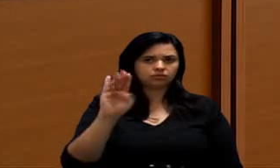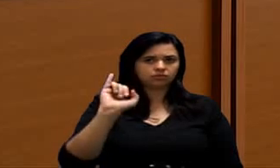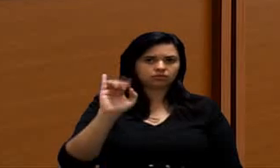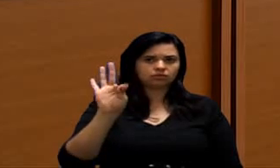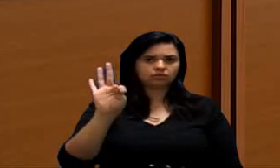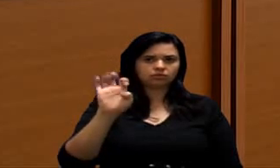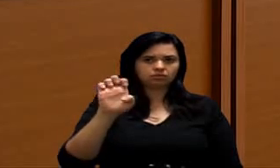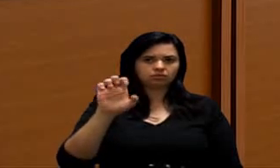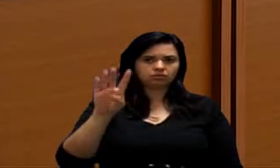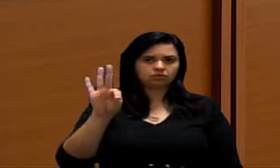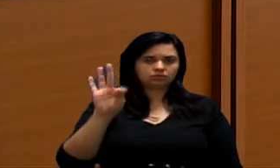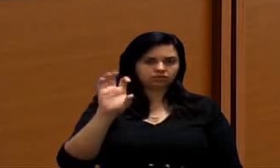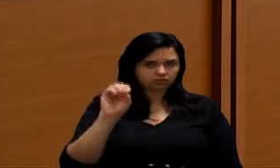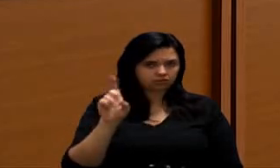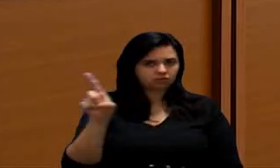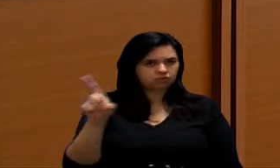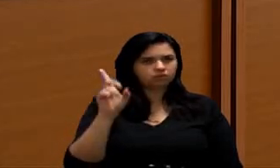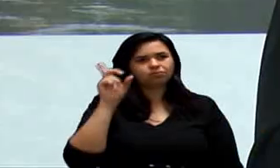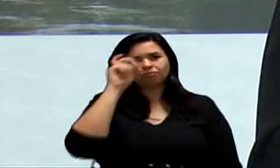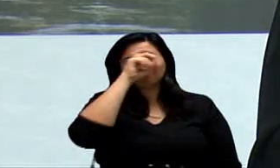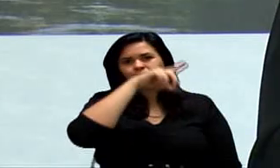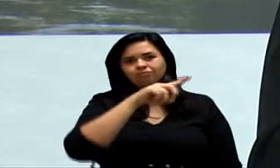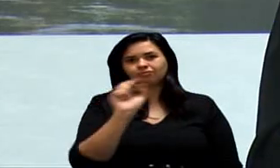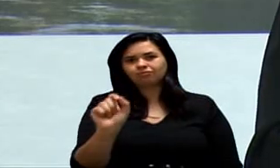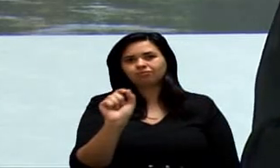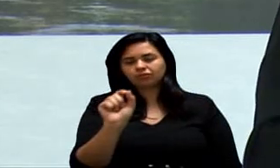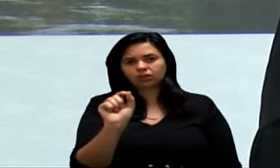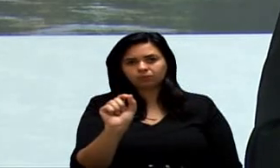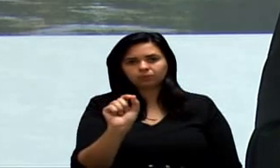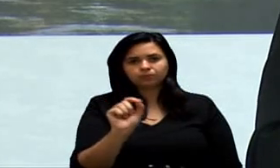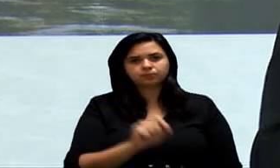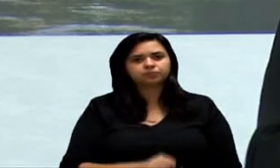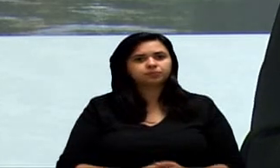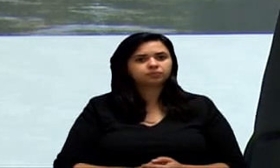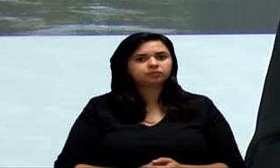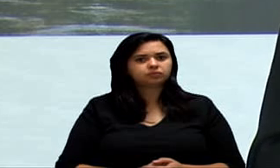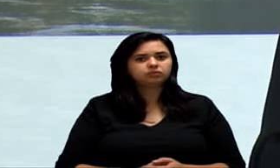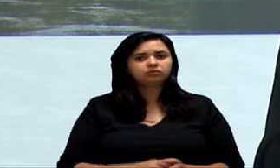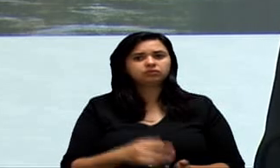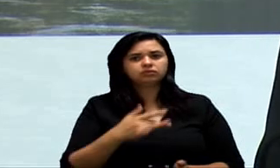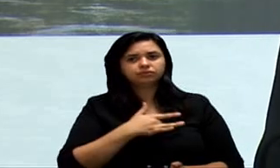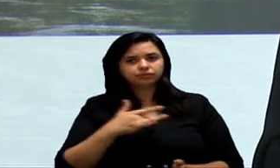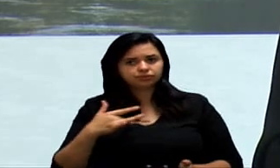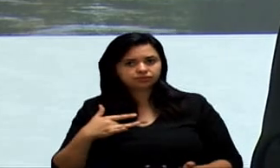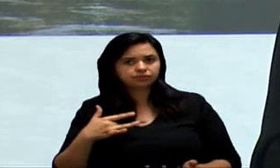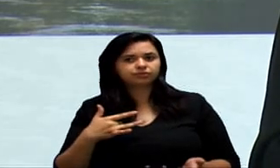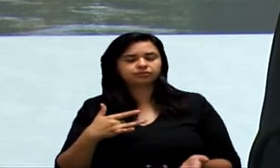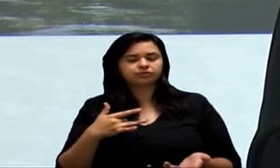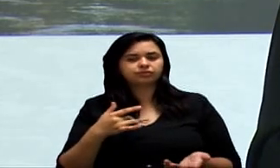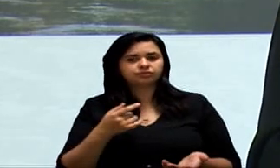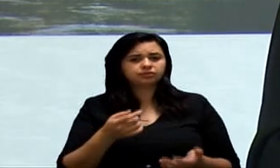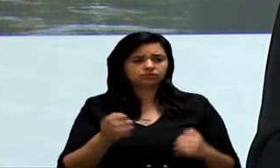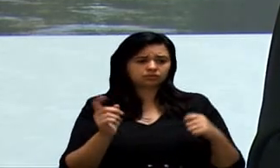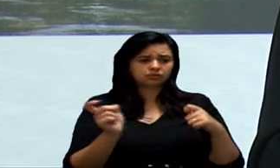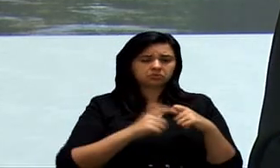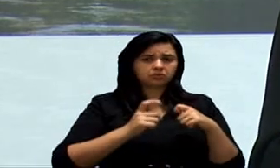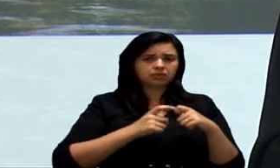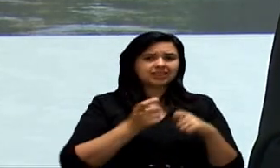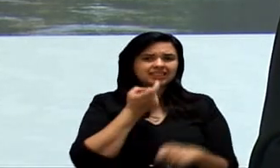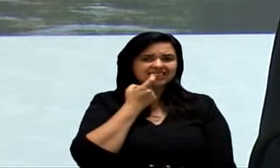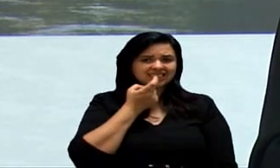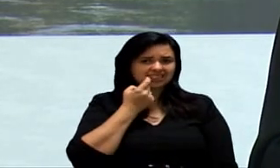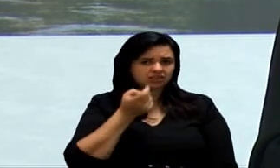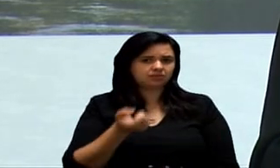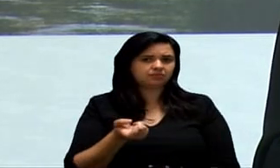a dificuldade gigantesca a respeito das consultas, dos dentistas, né? Então,